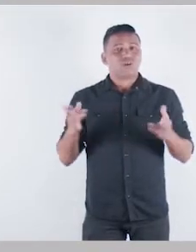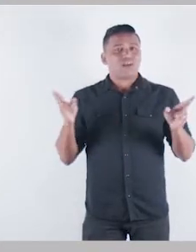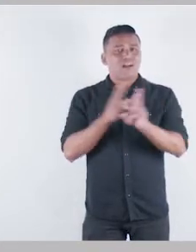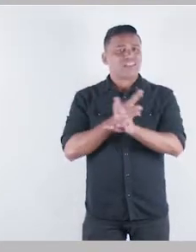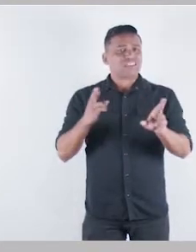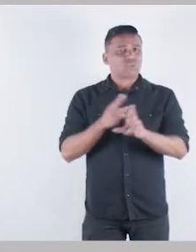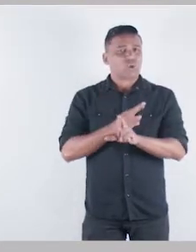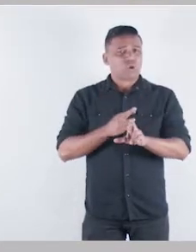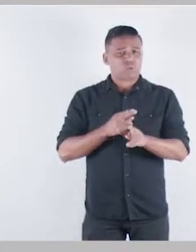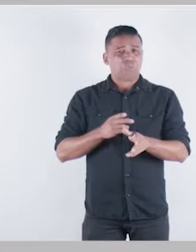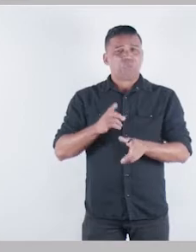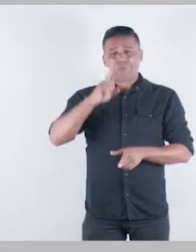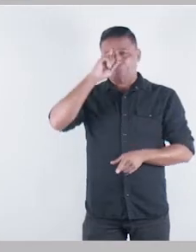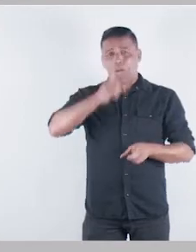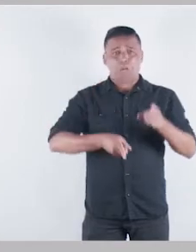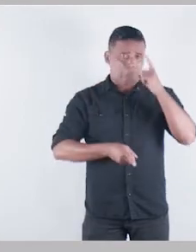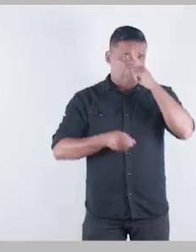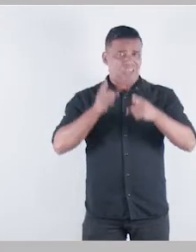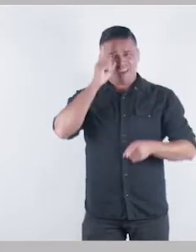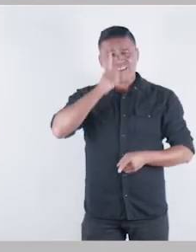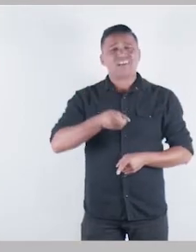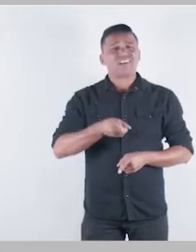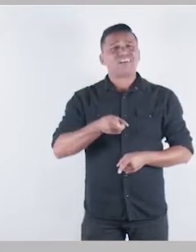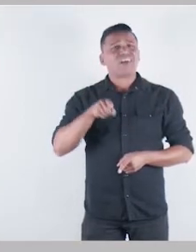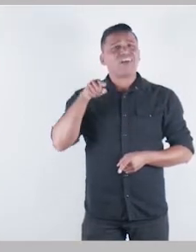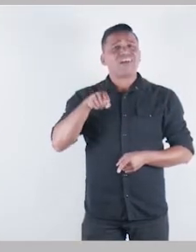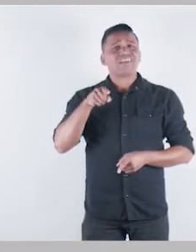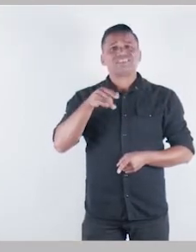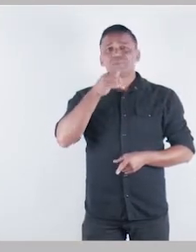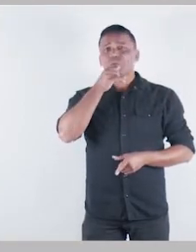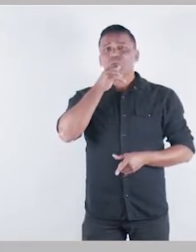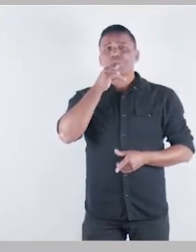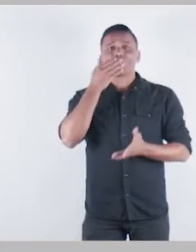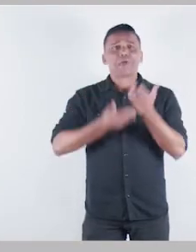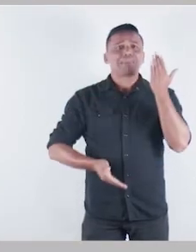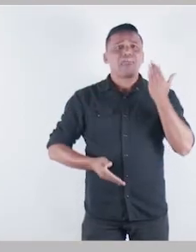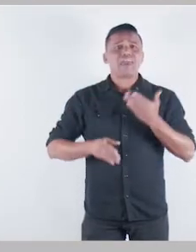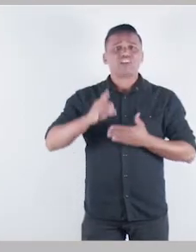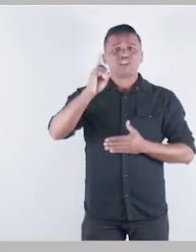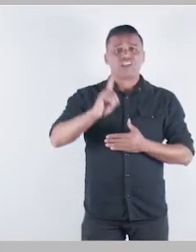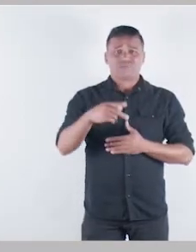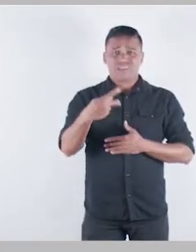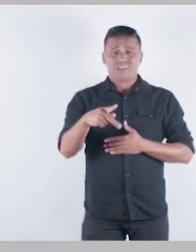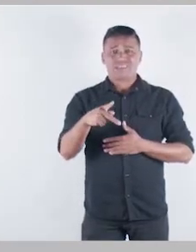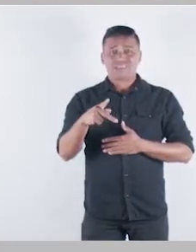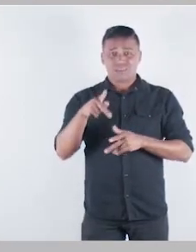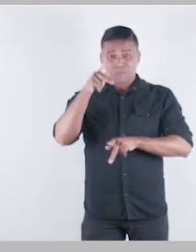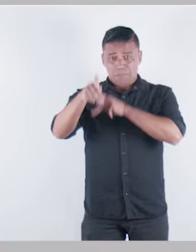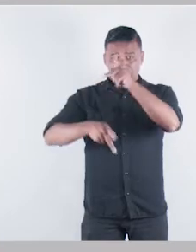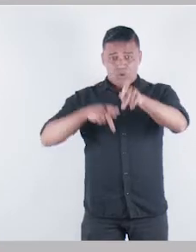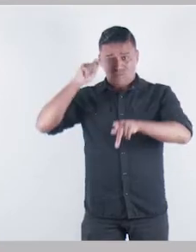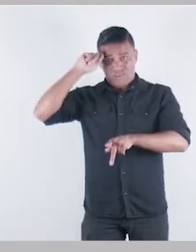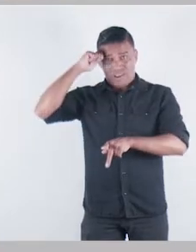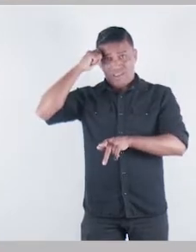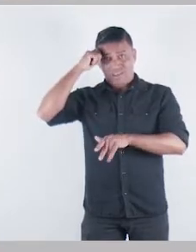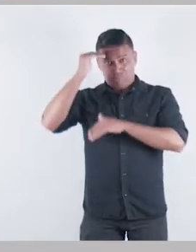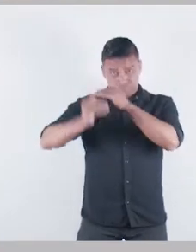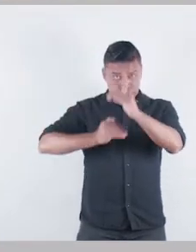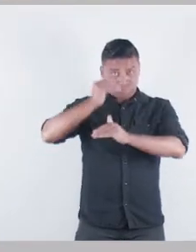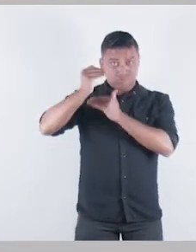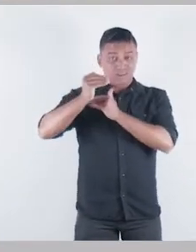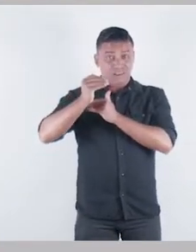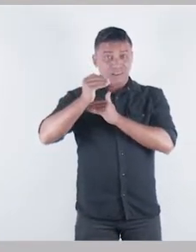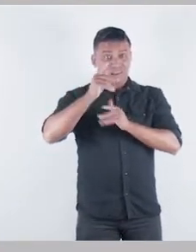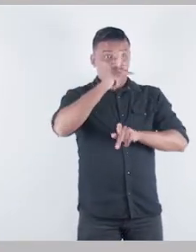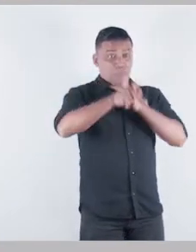afirmativas, é como se eles fossem perder direito na medida que a população negra consiga avançar,